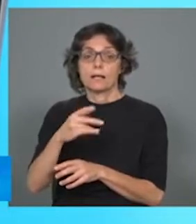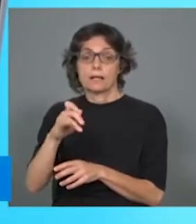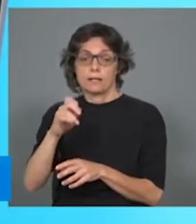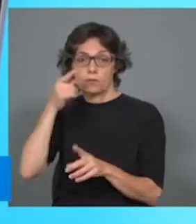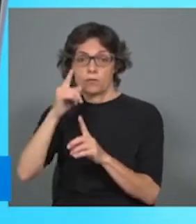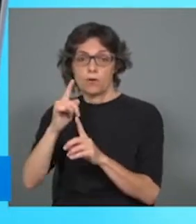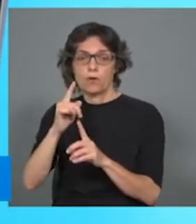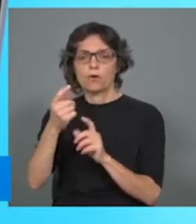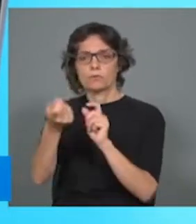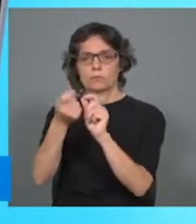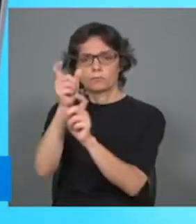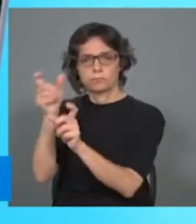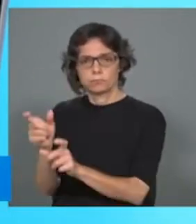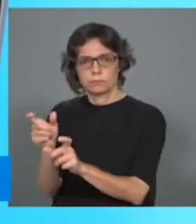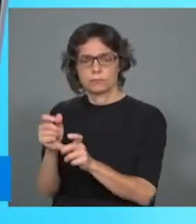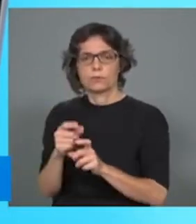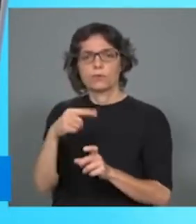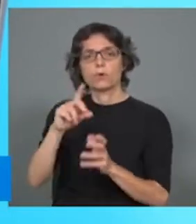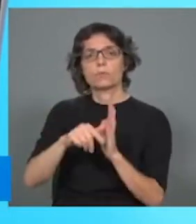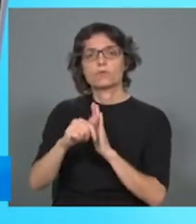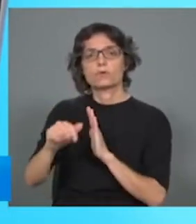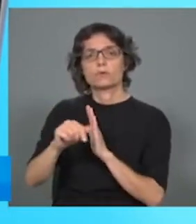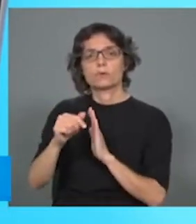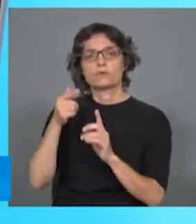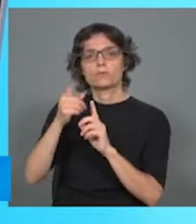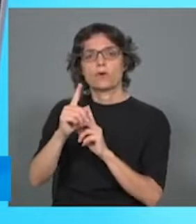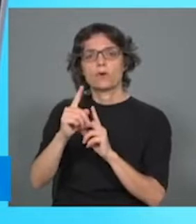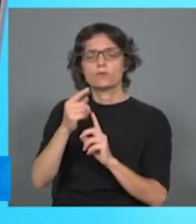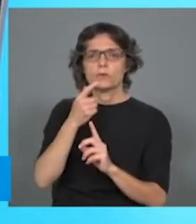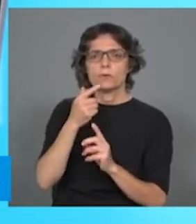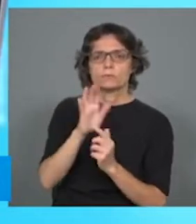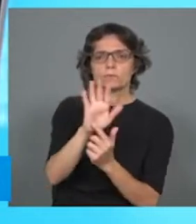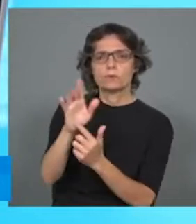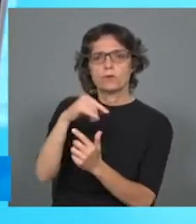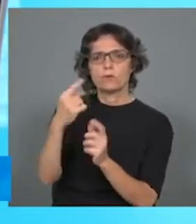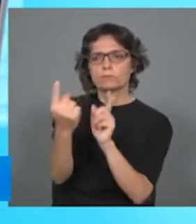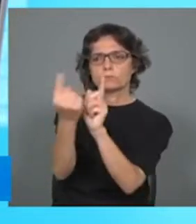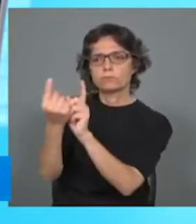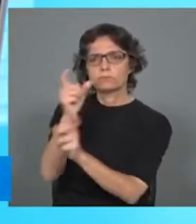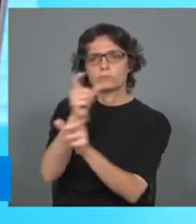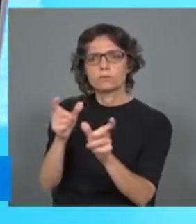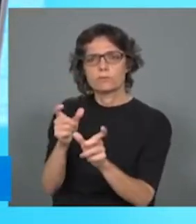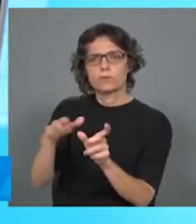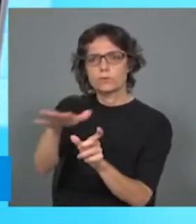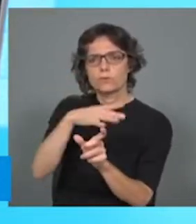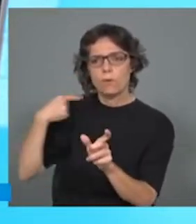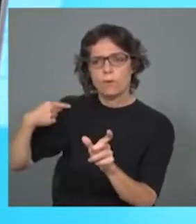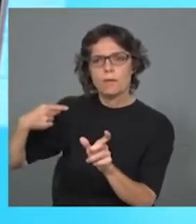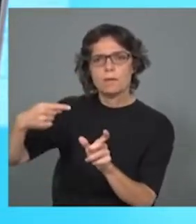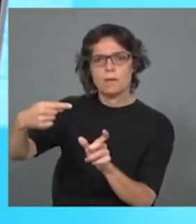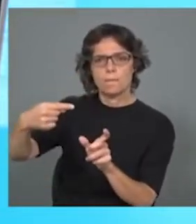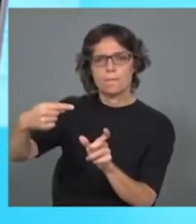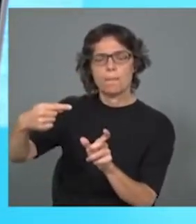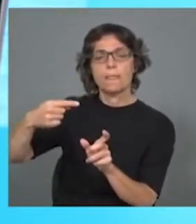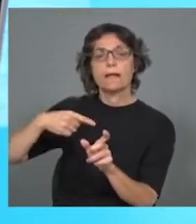projeto correspondeu um bocadinho a isso. Mostrar o quão próximo nós estamos das pessoas no terreno, na realidade, no dia-a-dia. E